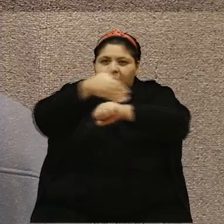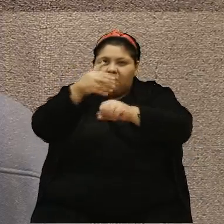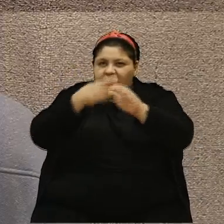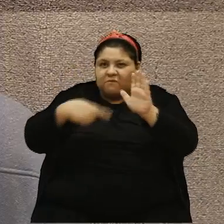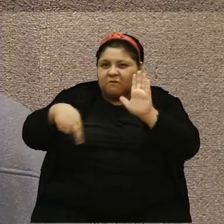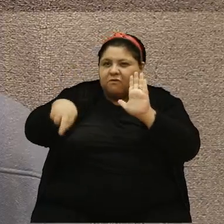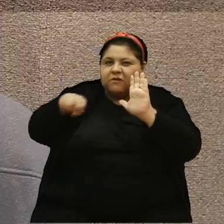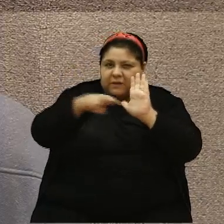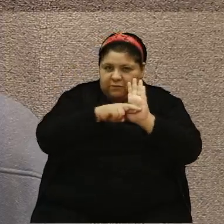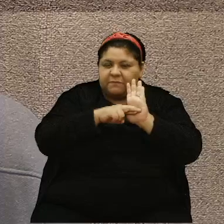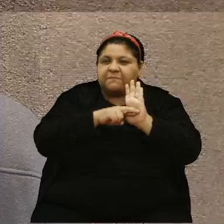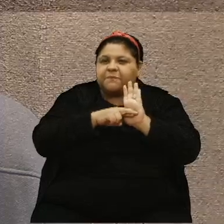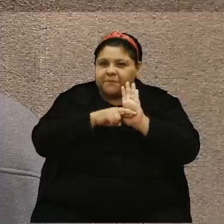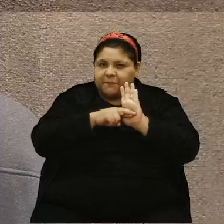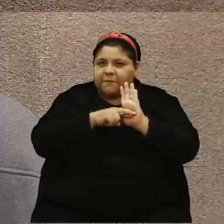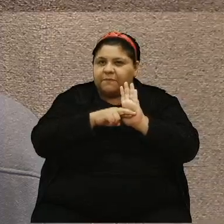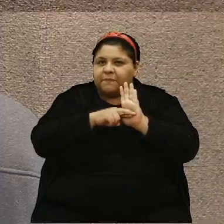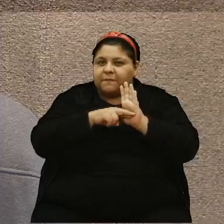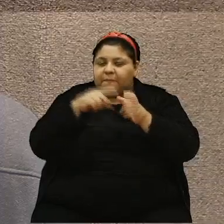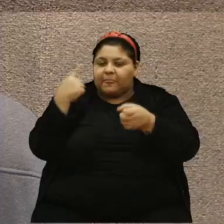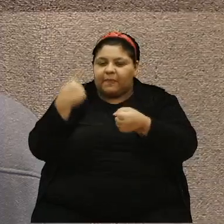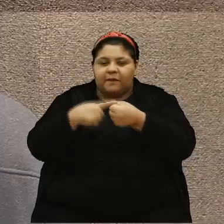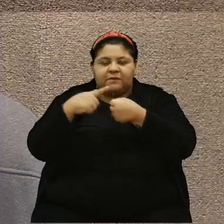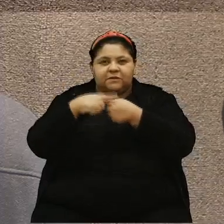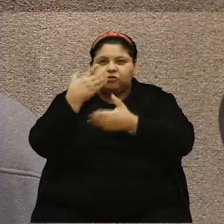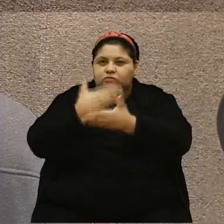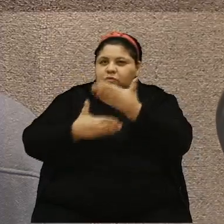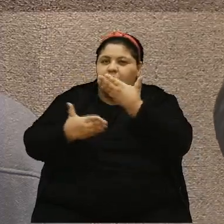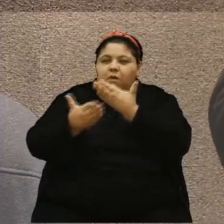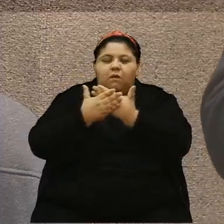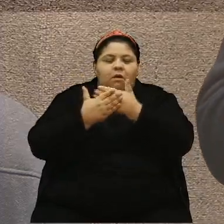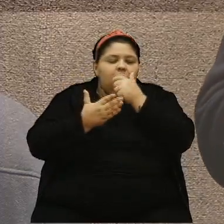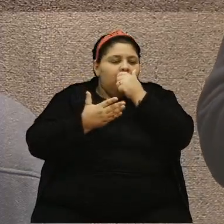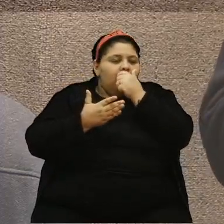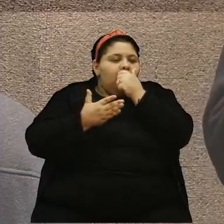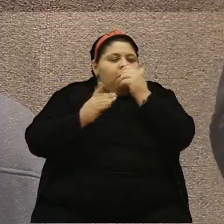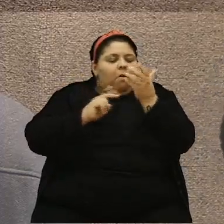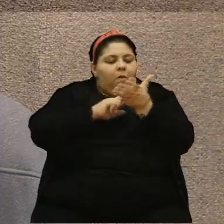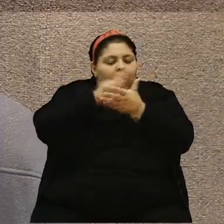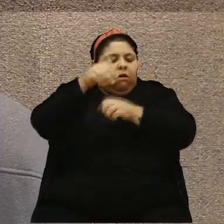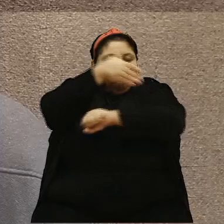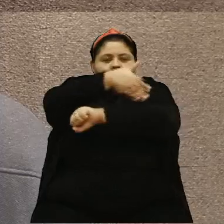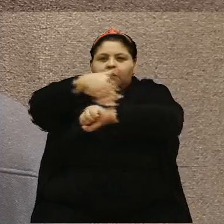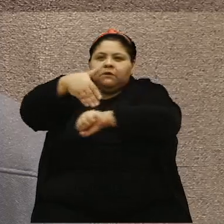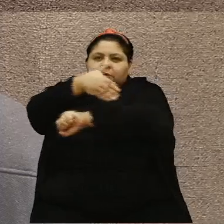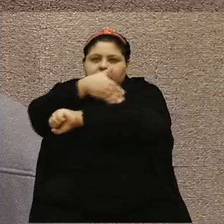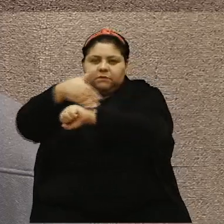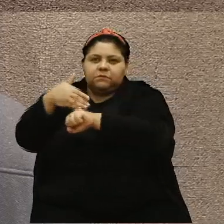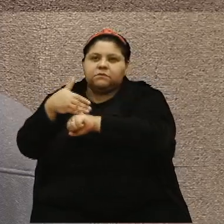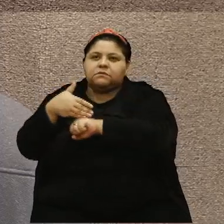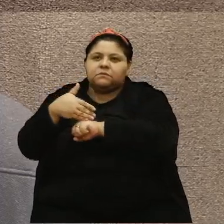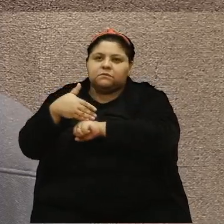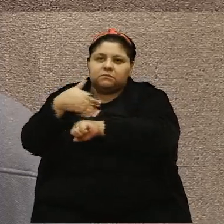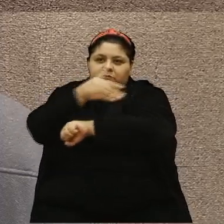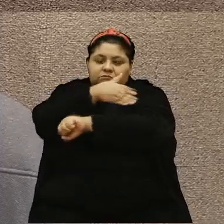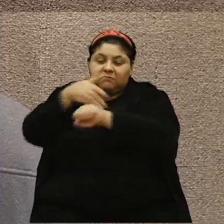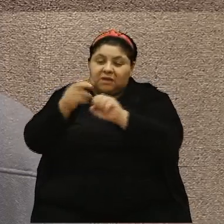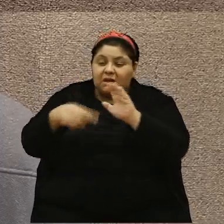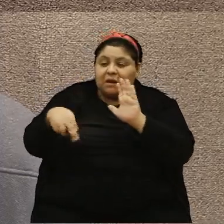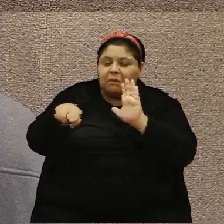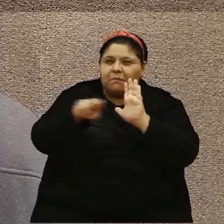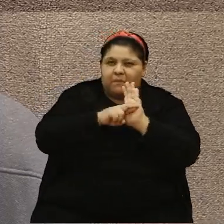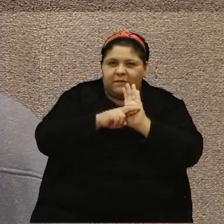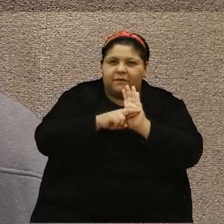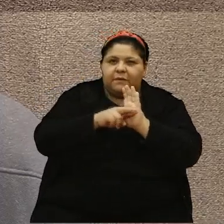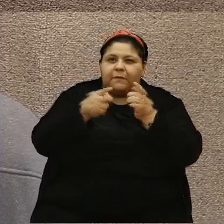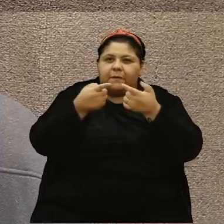dos asfaltos pela cidade inteira, né? Várias ruas com o asfalto recuperado.